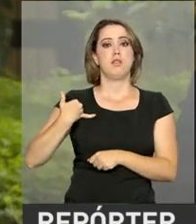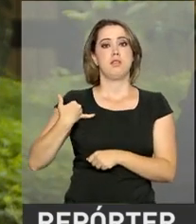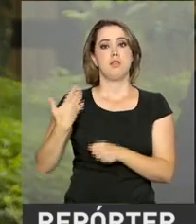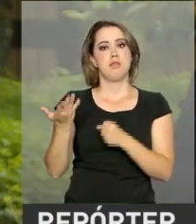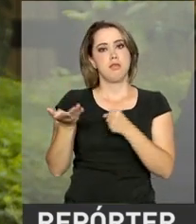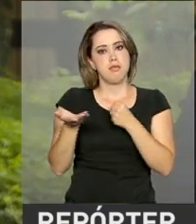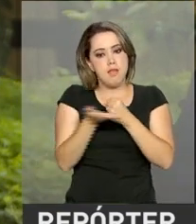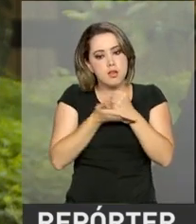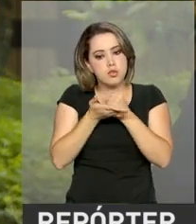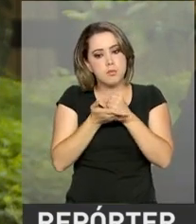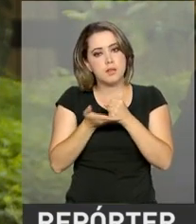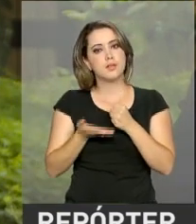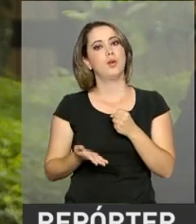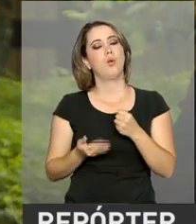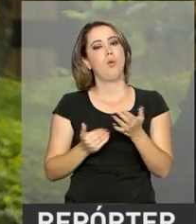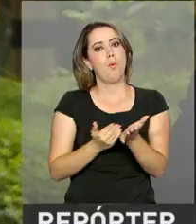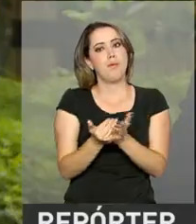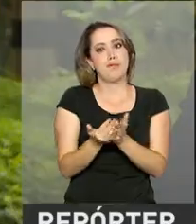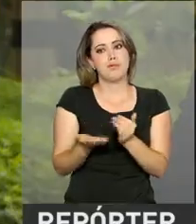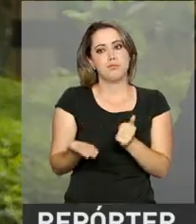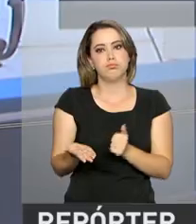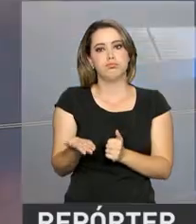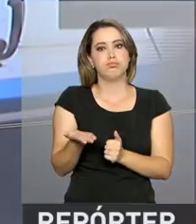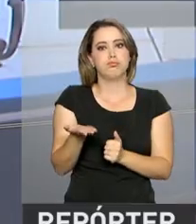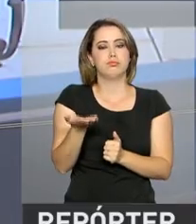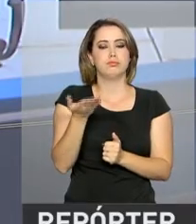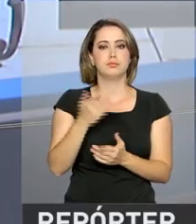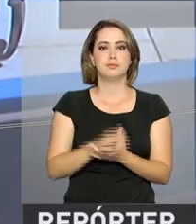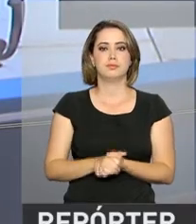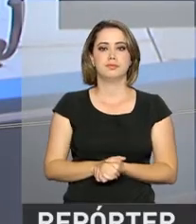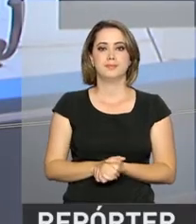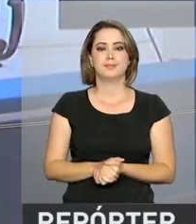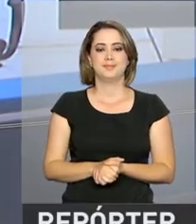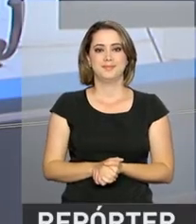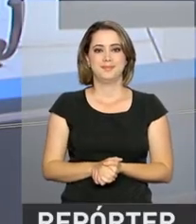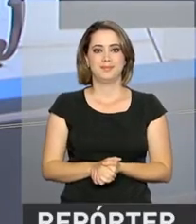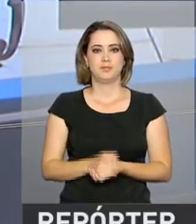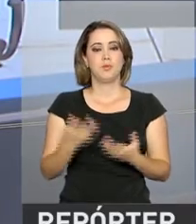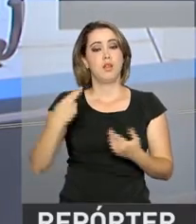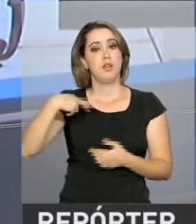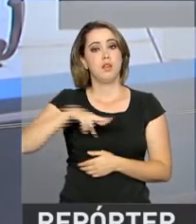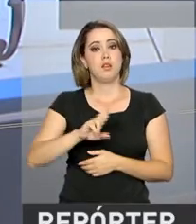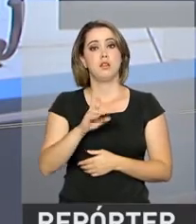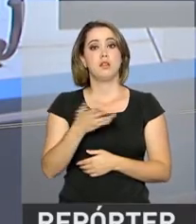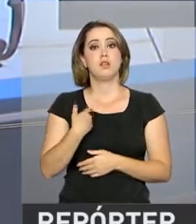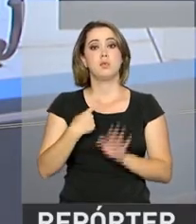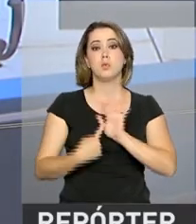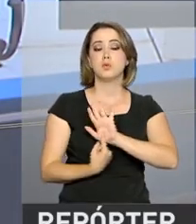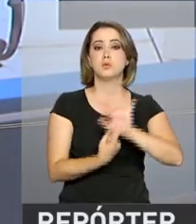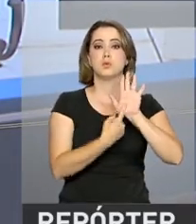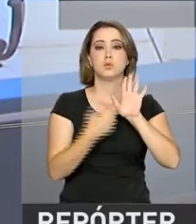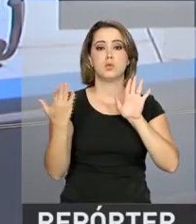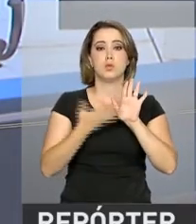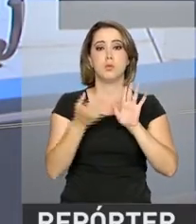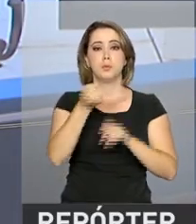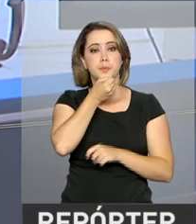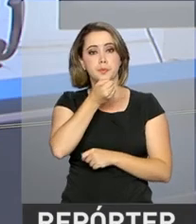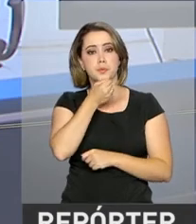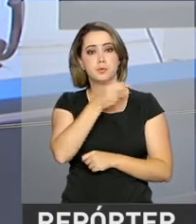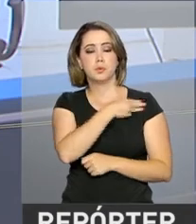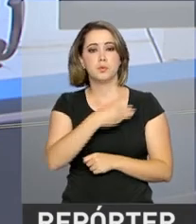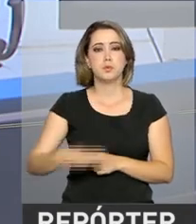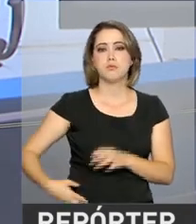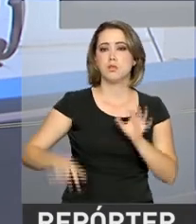estão aumentando a idade legal de aposentadoria. E a NBR transmitiu agora há pouco uma coletiva no Ministério